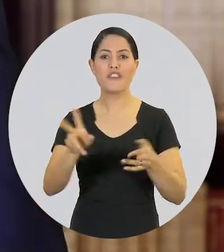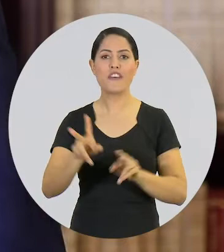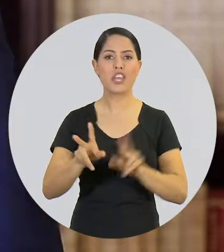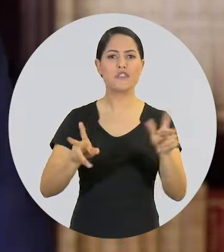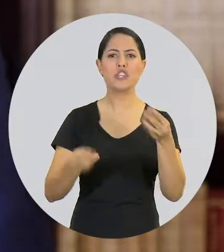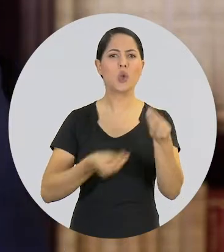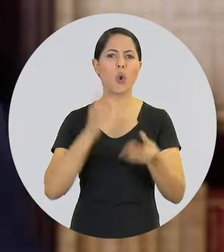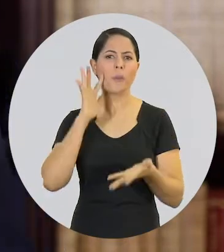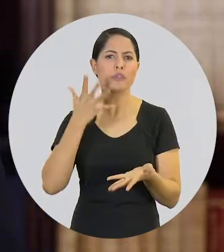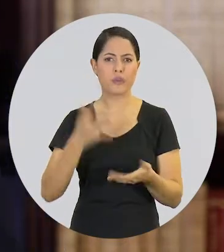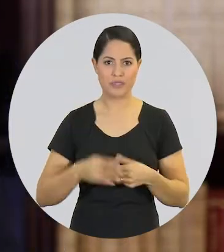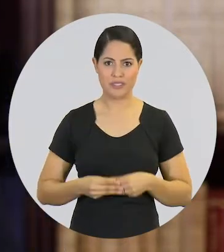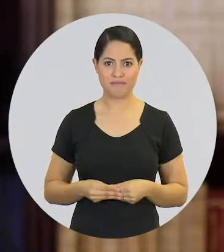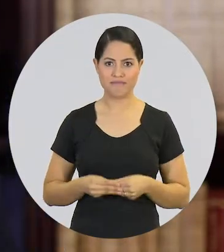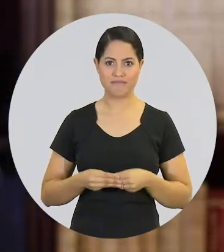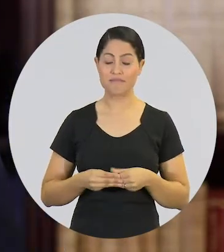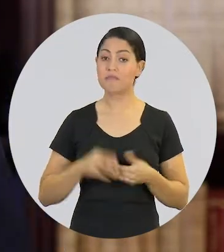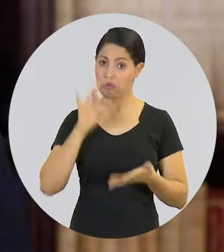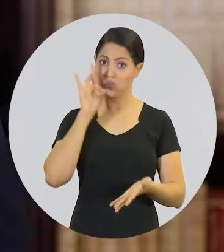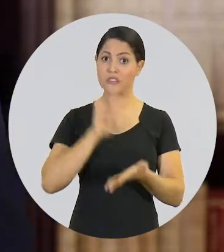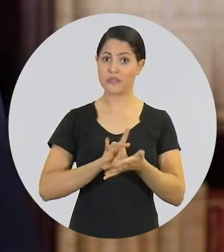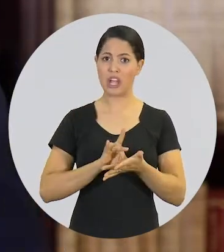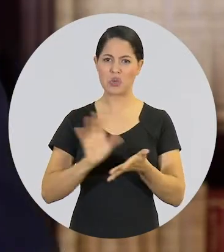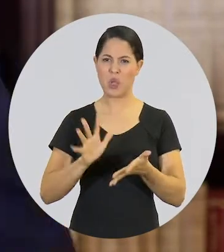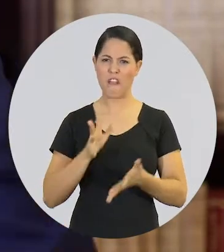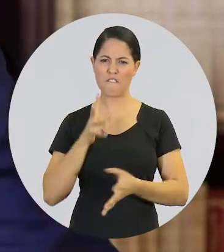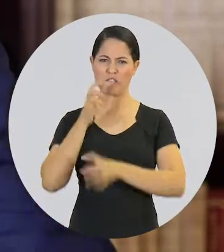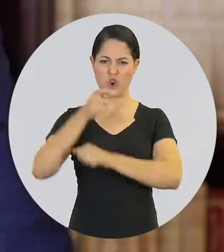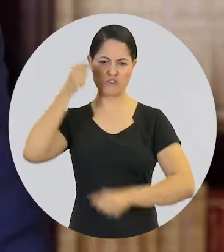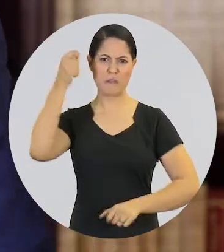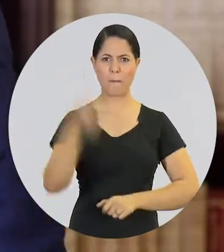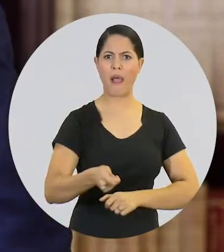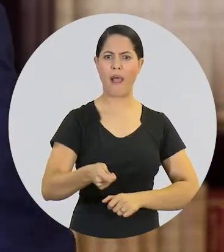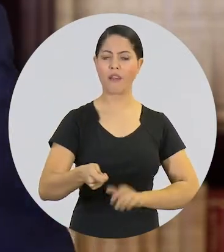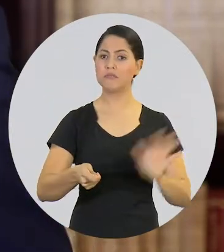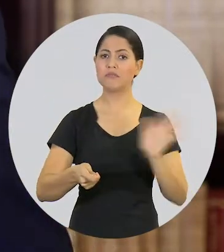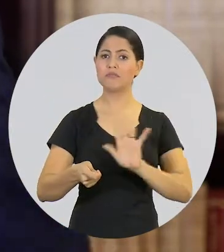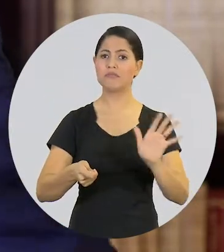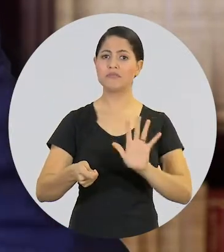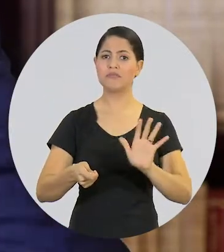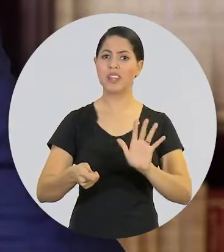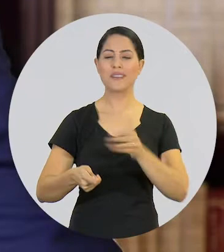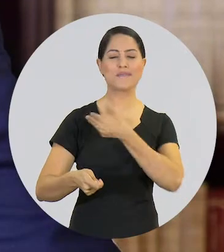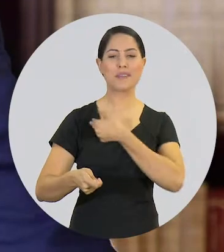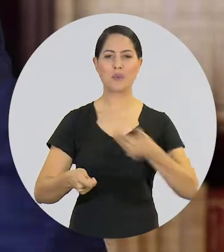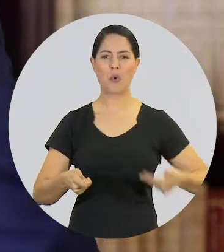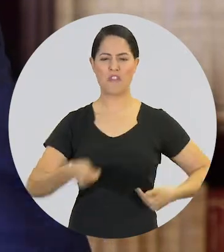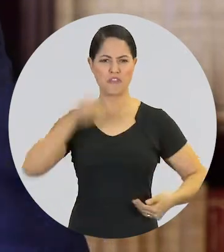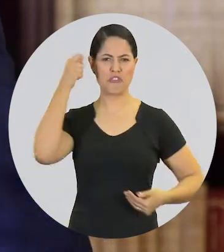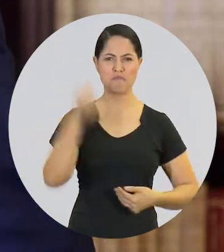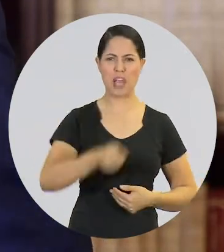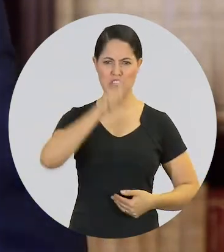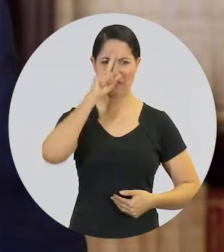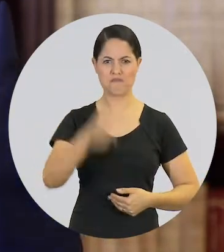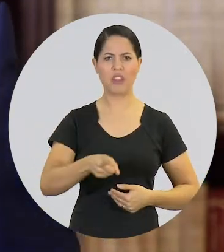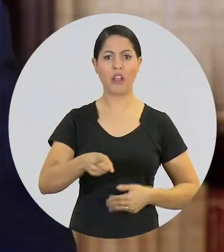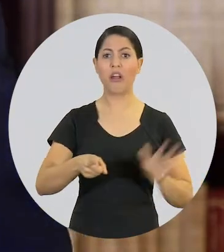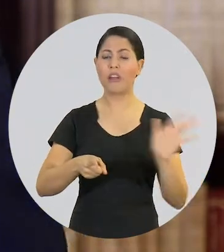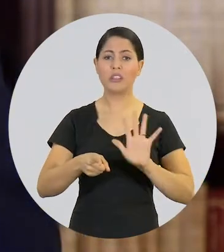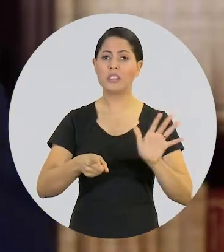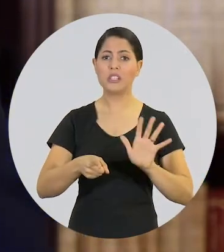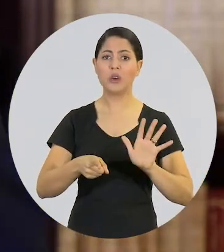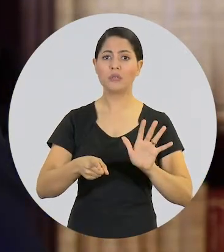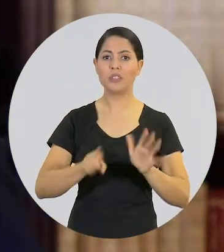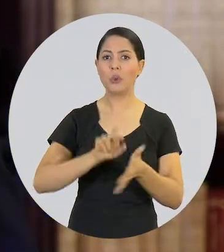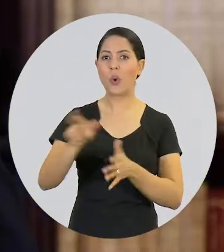essas diferenças serão resolvidas? Certamente não pela força, pelo governo de quem manda